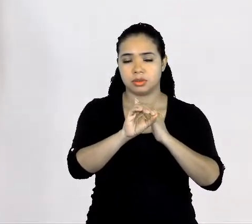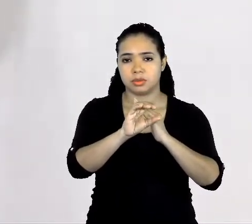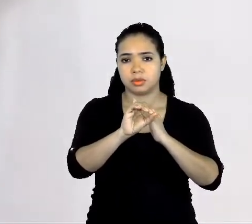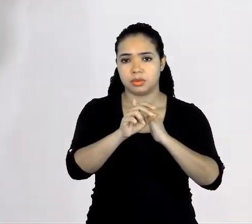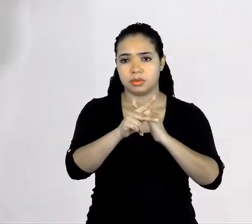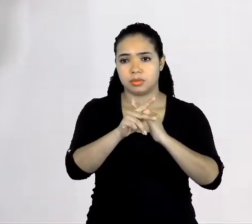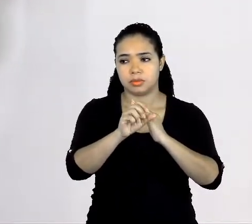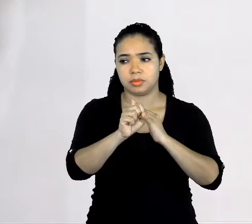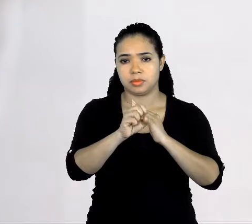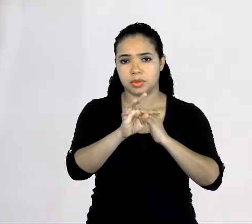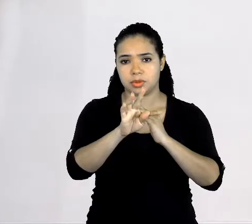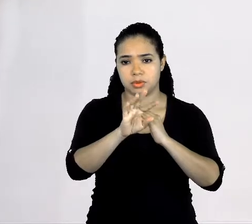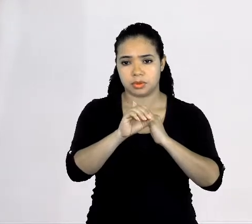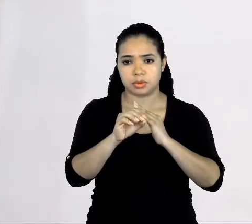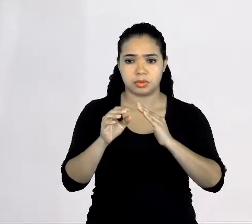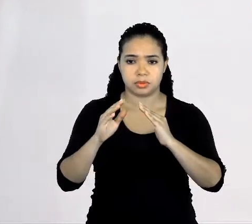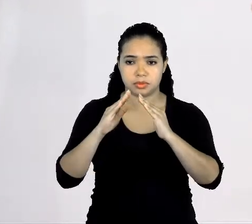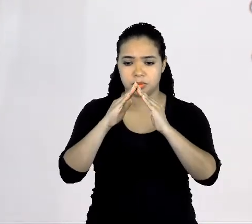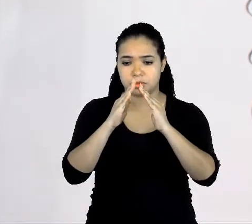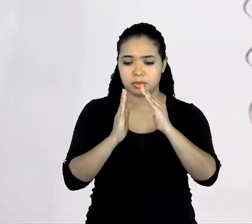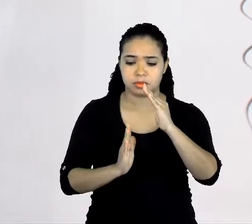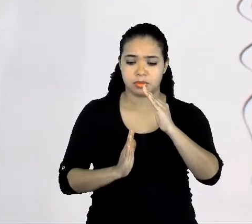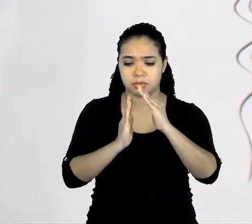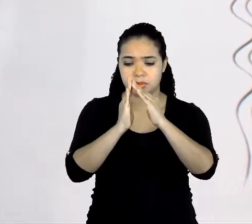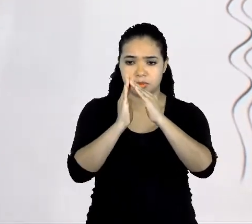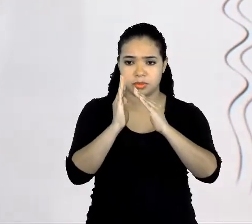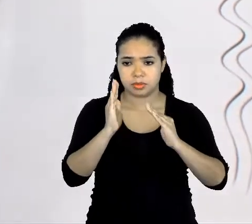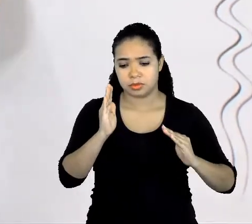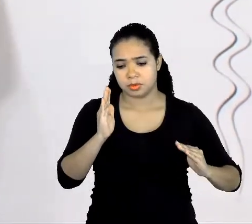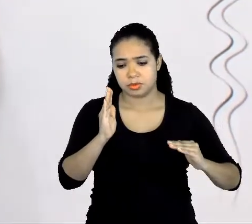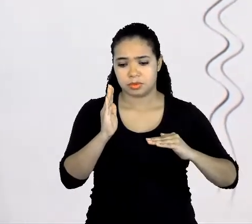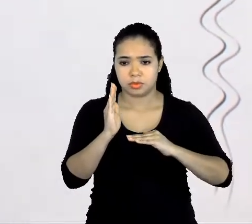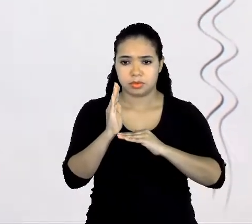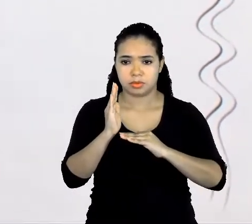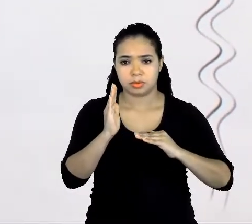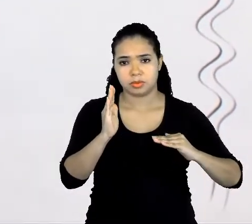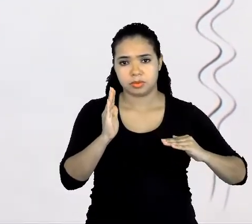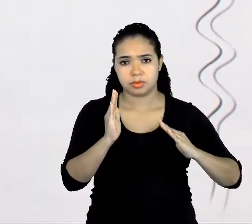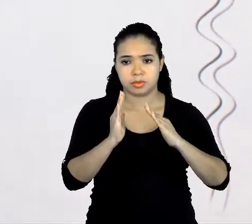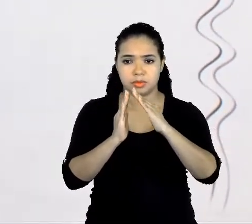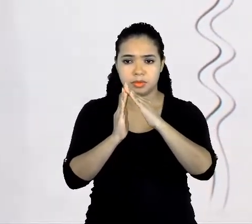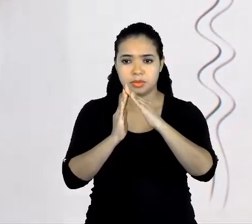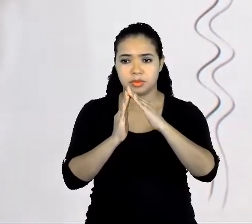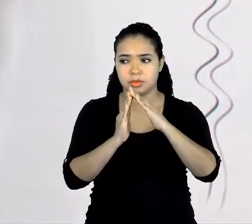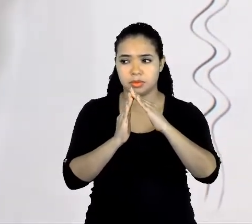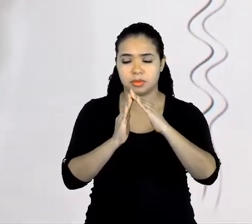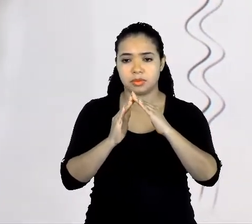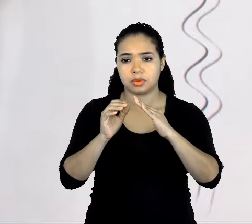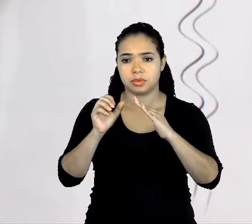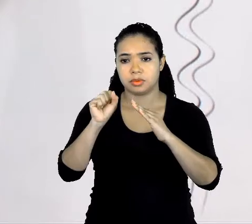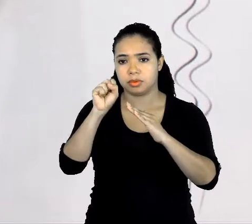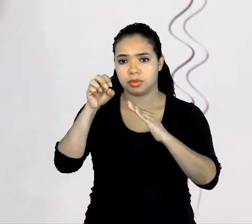seno. Então, seno de 30 vale cateto oposto